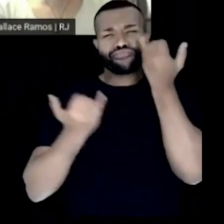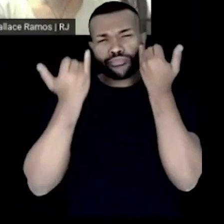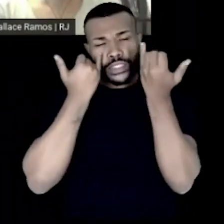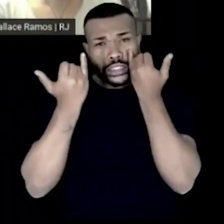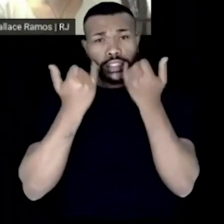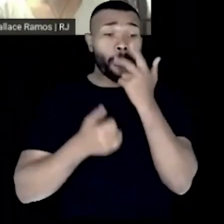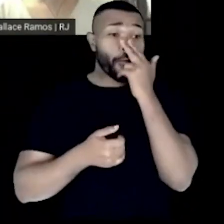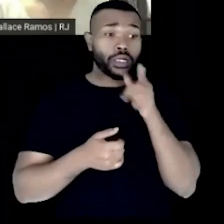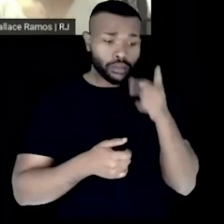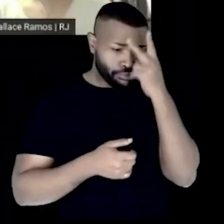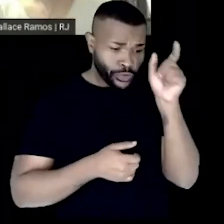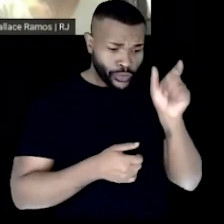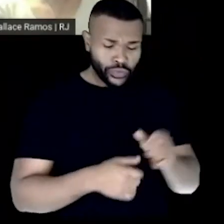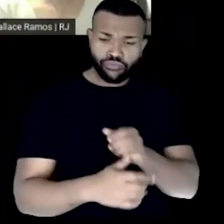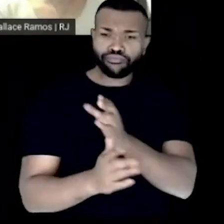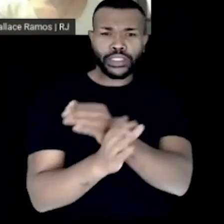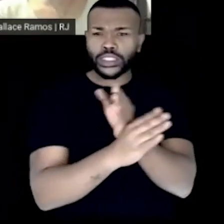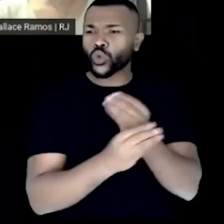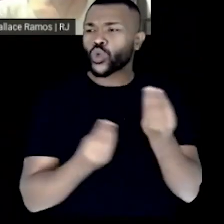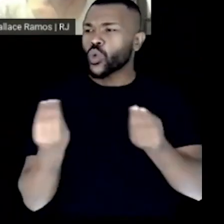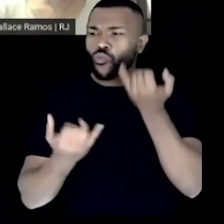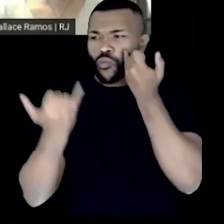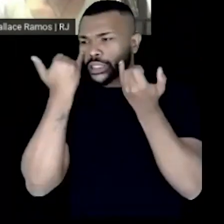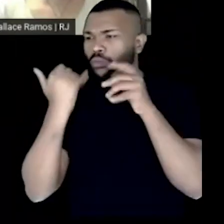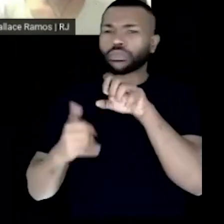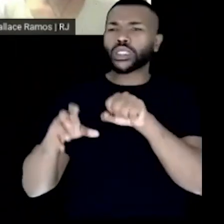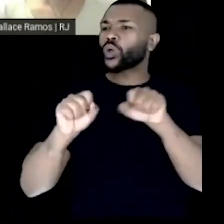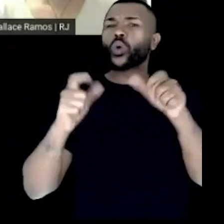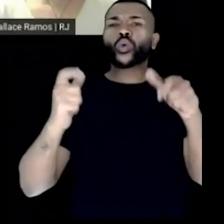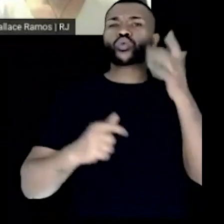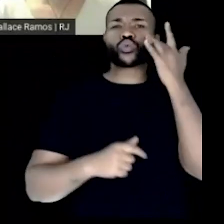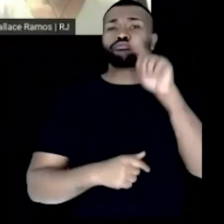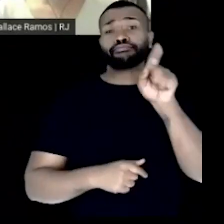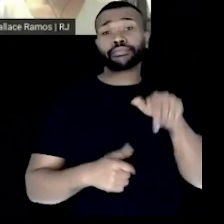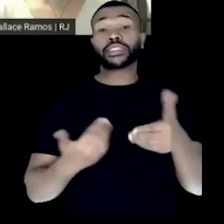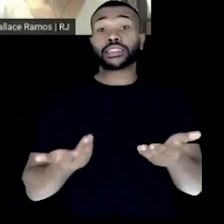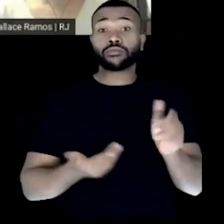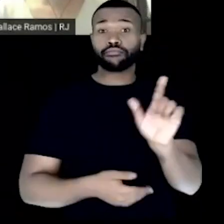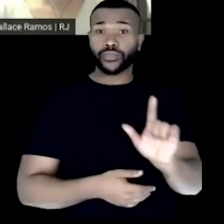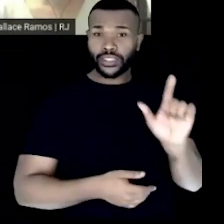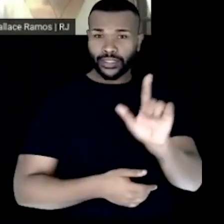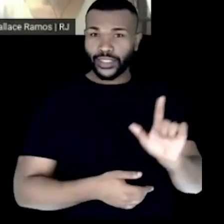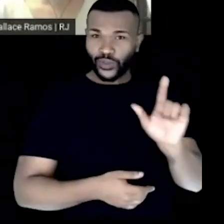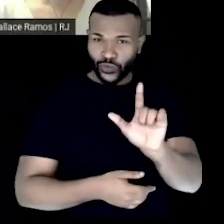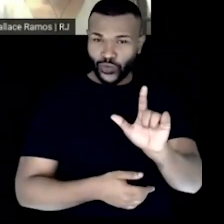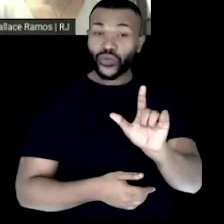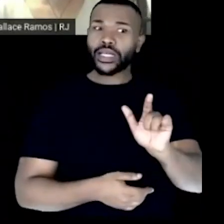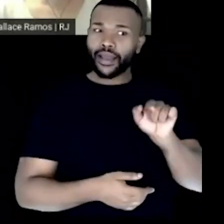tem muita informação e você fica totalmente perdido, porque você não sabe de onde pegar essa informação. Então, eu acho que a literatura